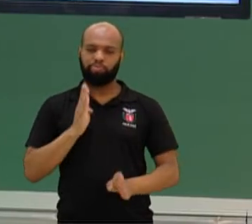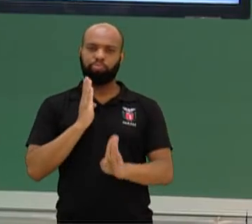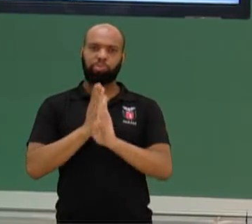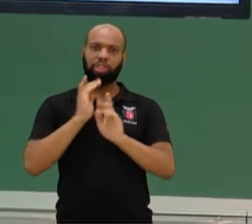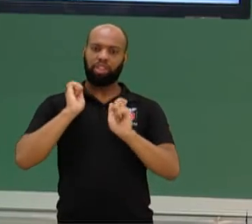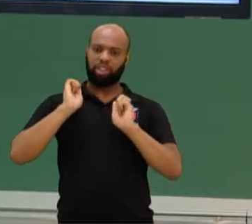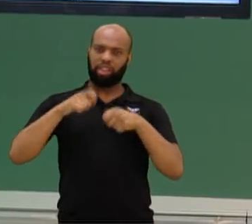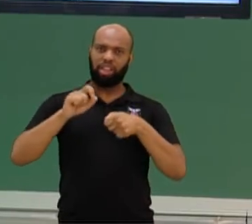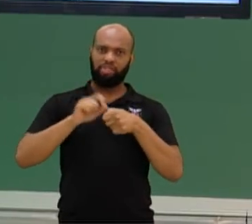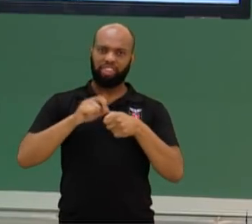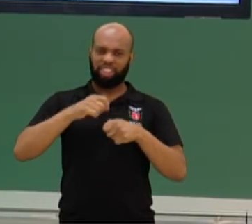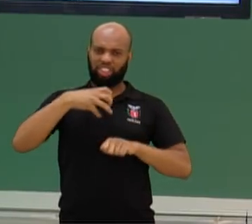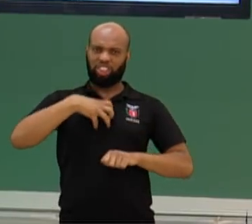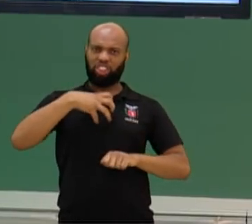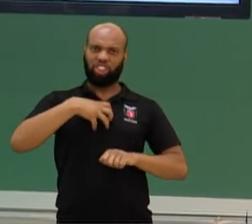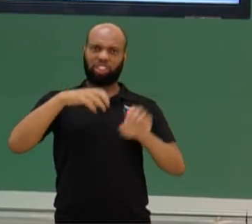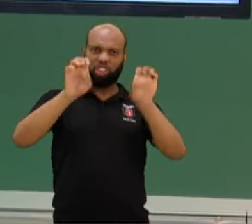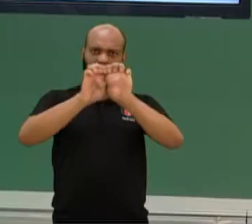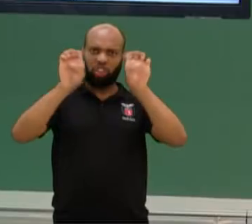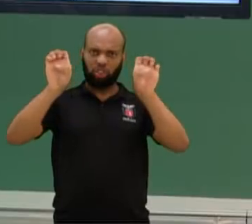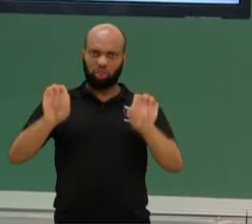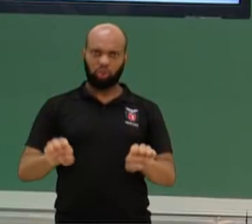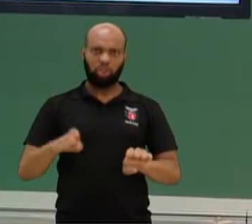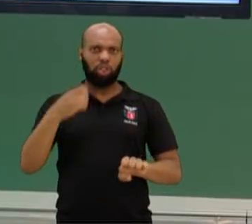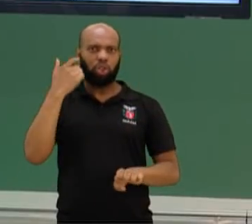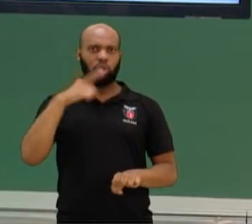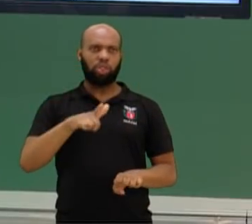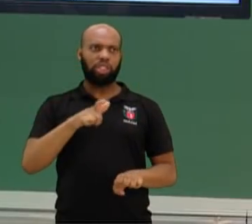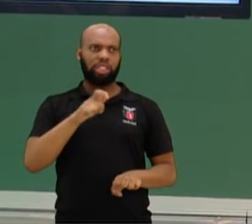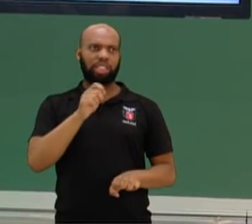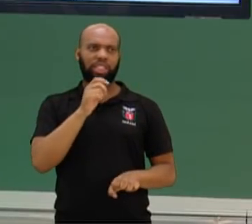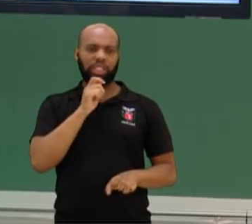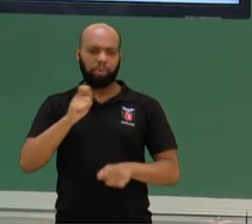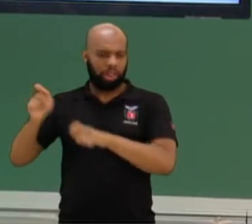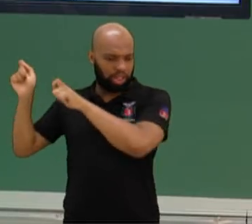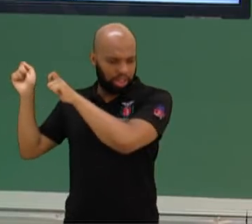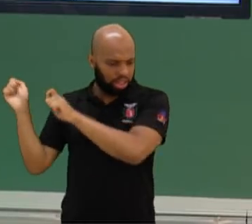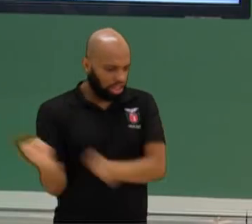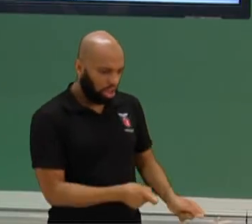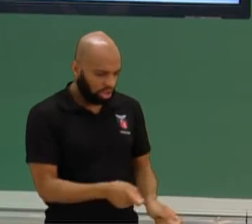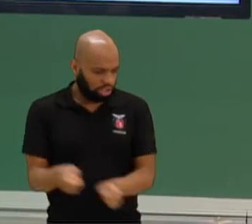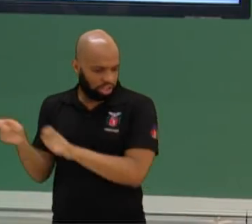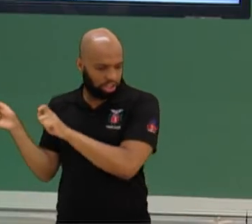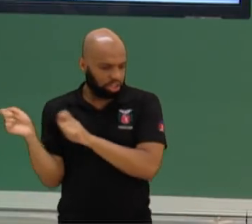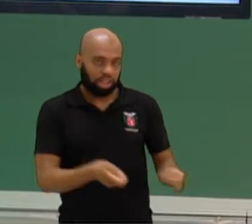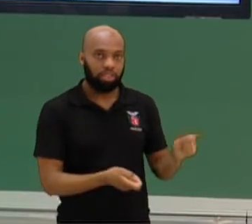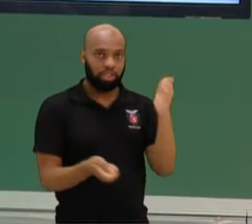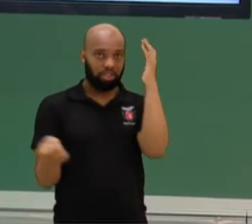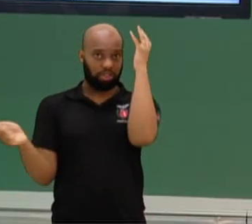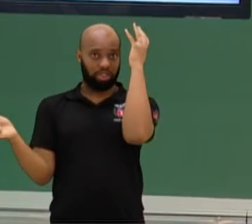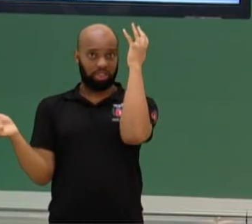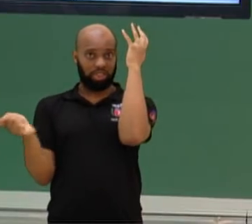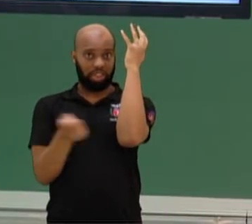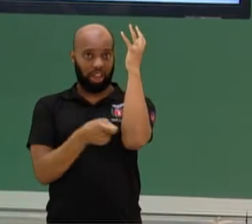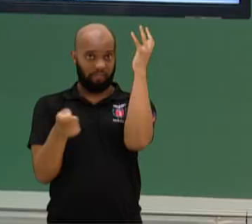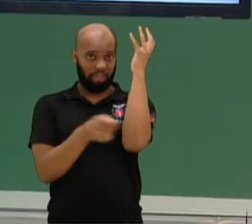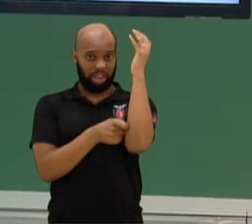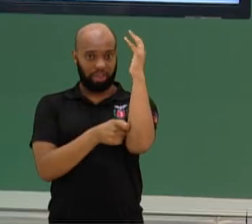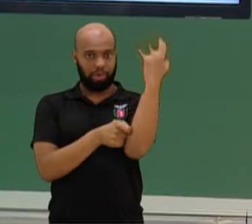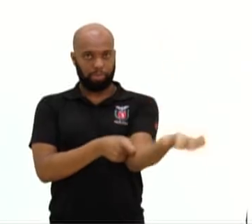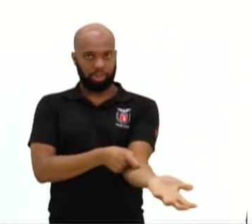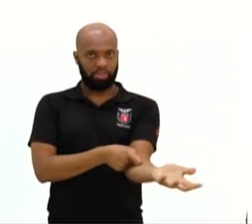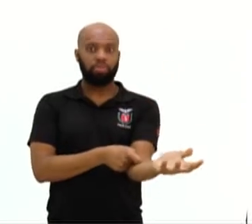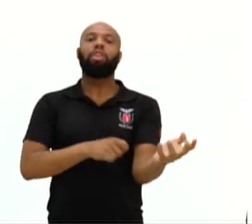uma estrutura afinalada, ele conseguia cortar as árvores, pensa a revolução que isso foi para a história da